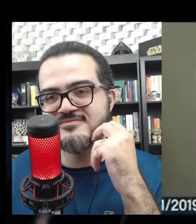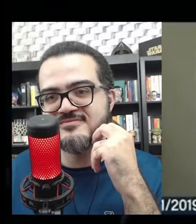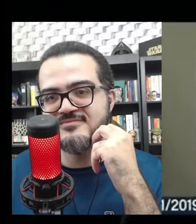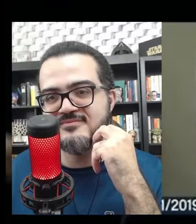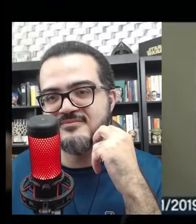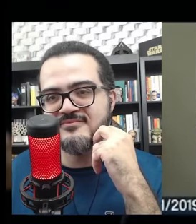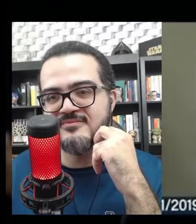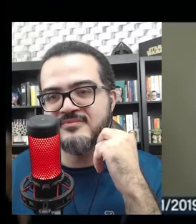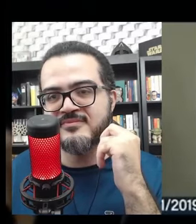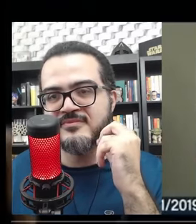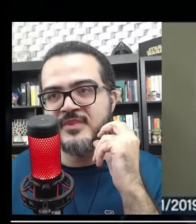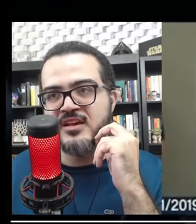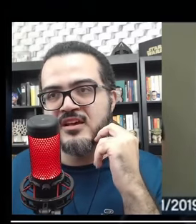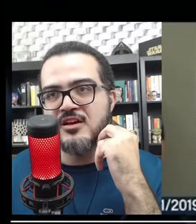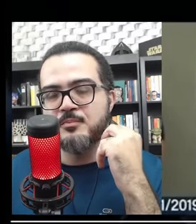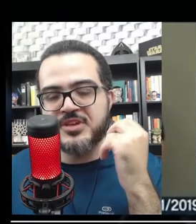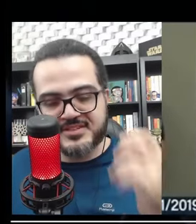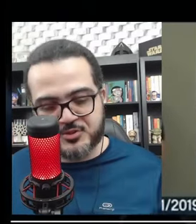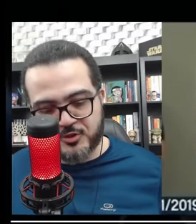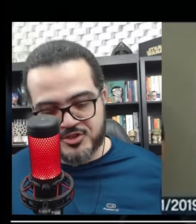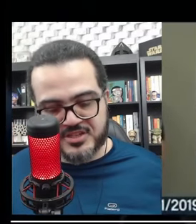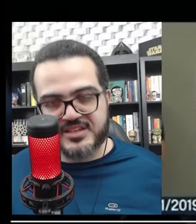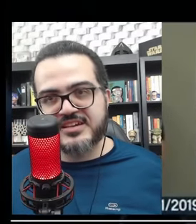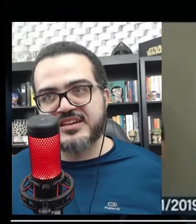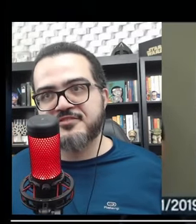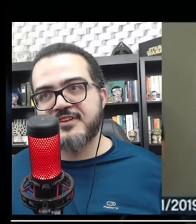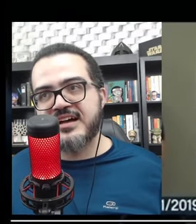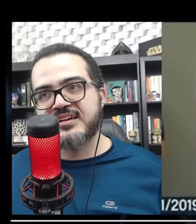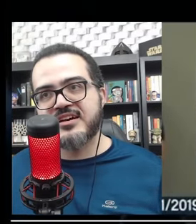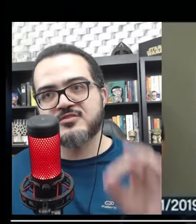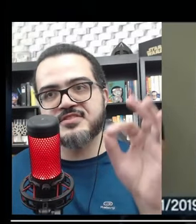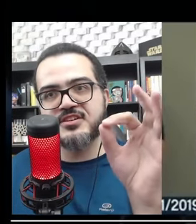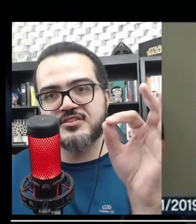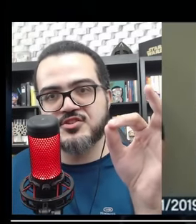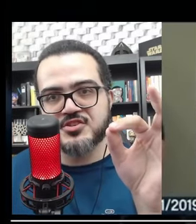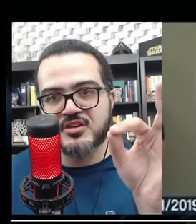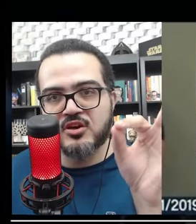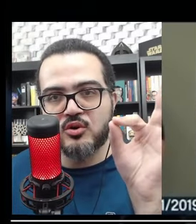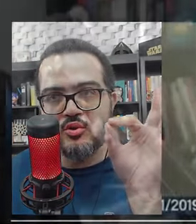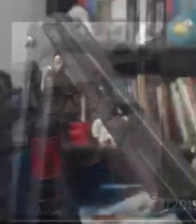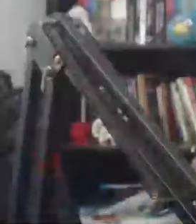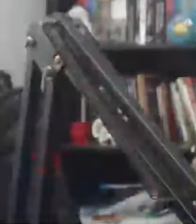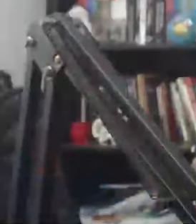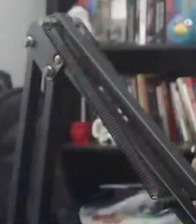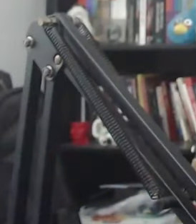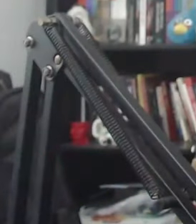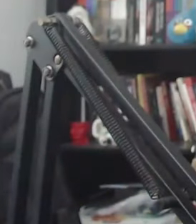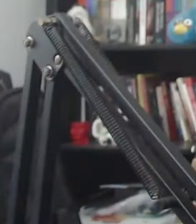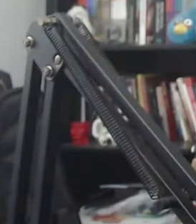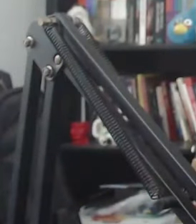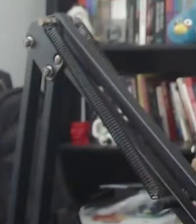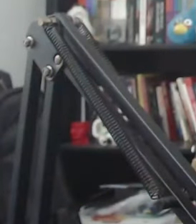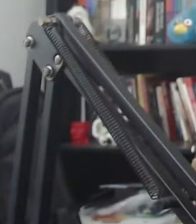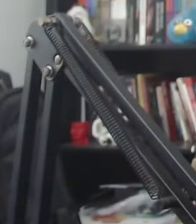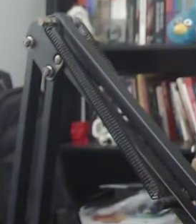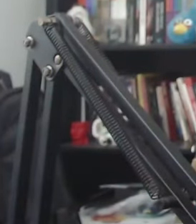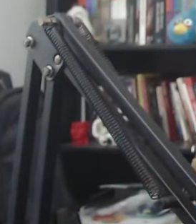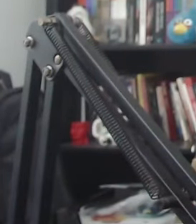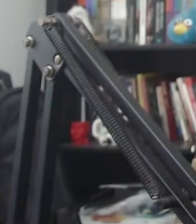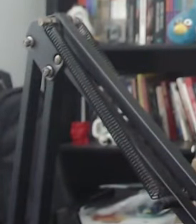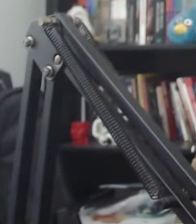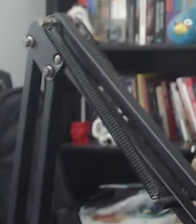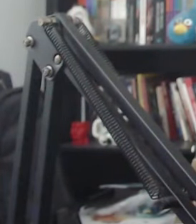e com isso prejudicando dois setores IMP pic esconde que que ele fala é o seguinte o Irajá viajou PR os Estados